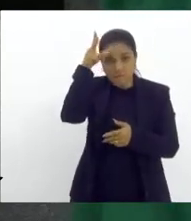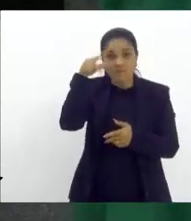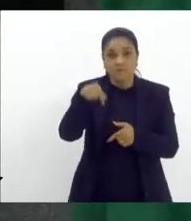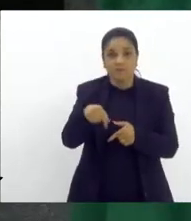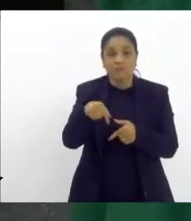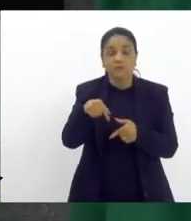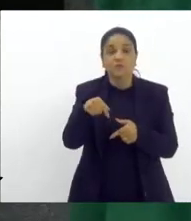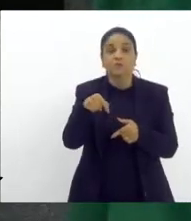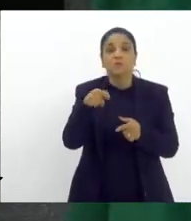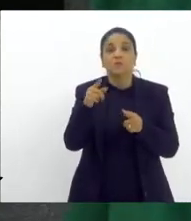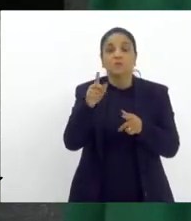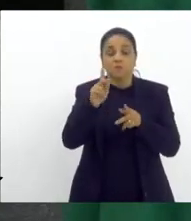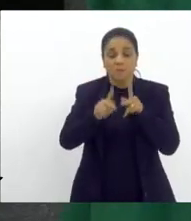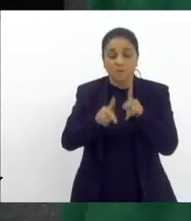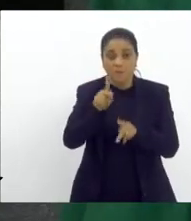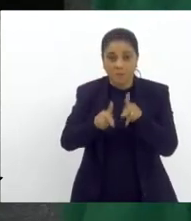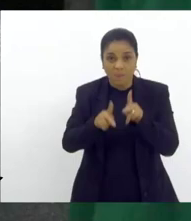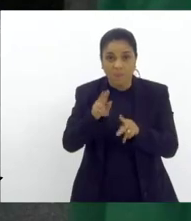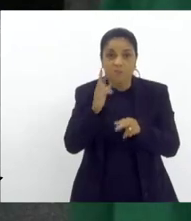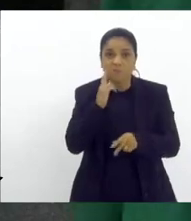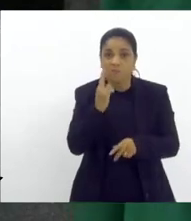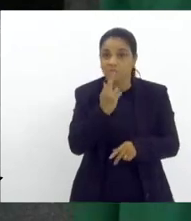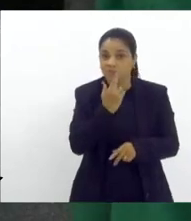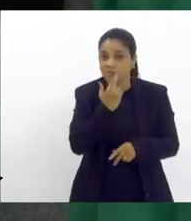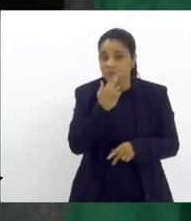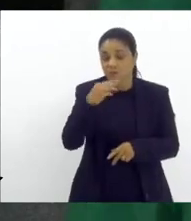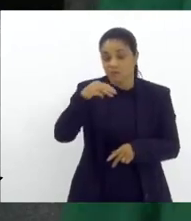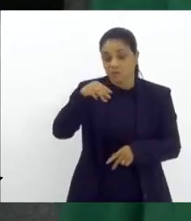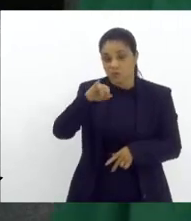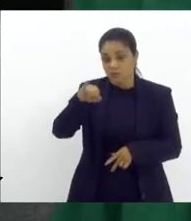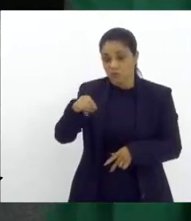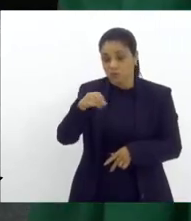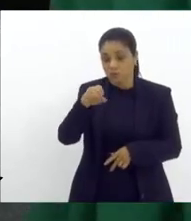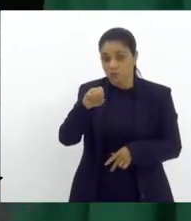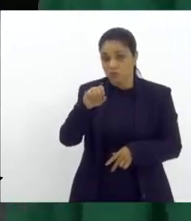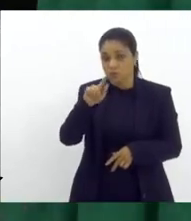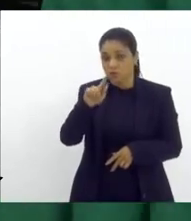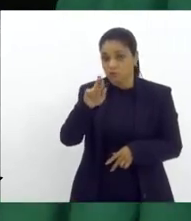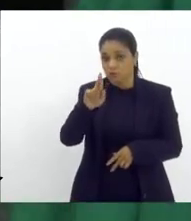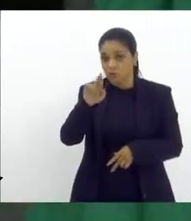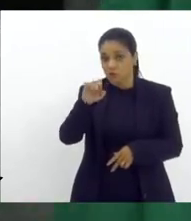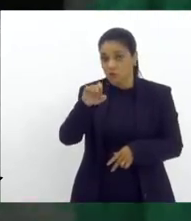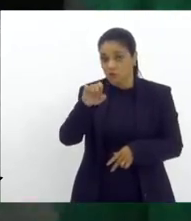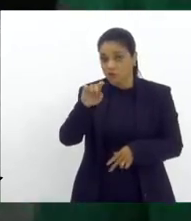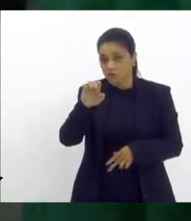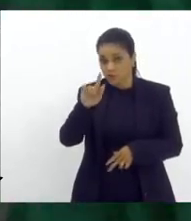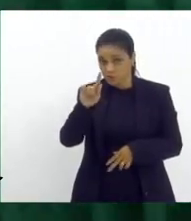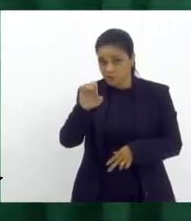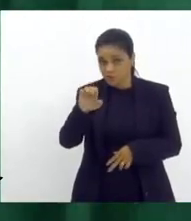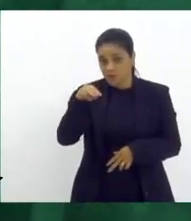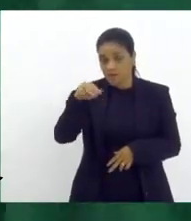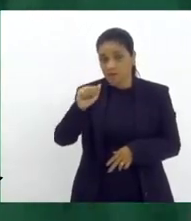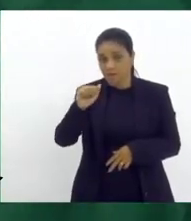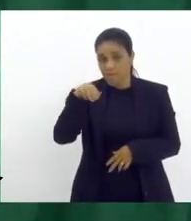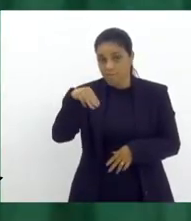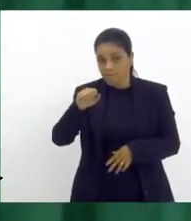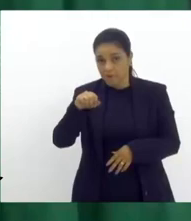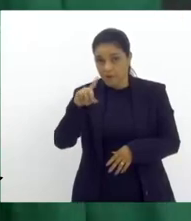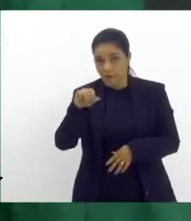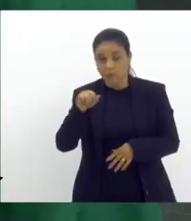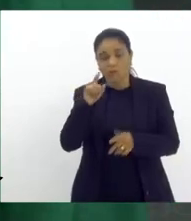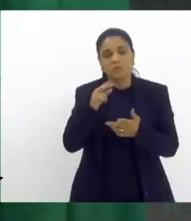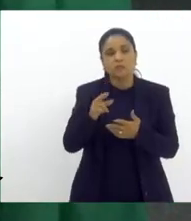Jorge Amado que serve cerca de 2000 refeições diariamente lá na cidade